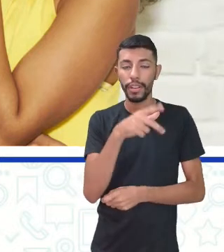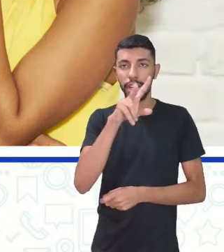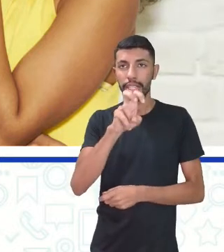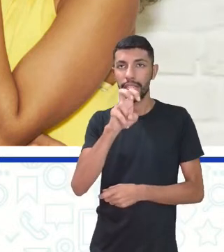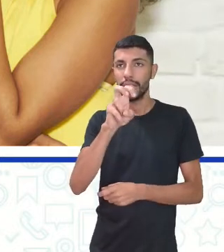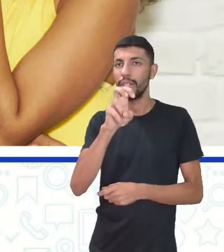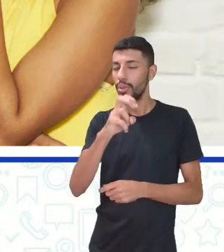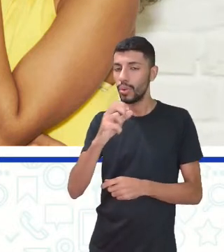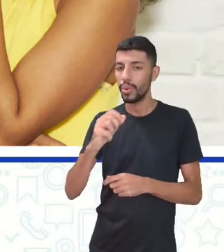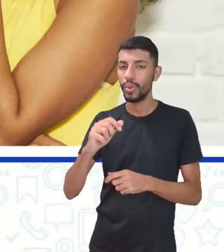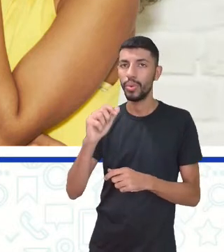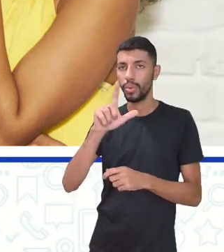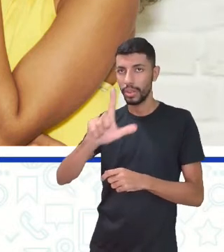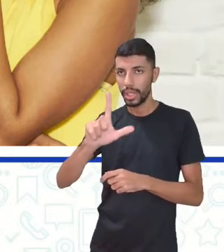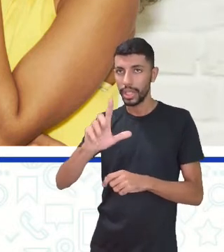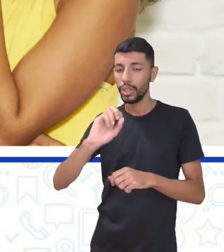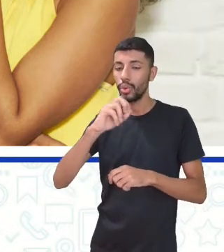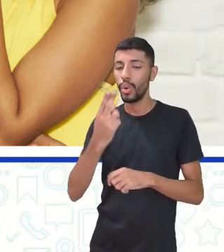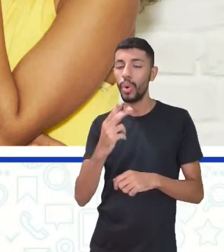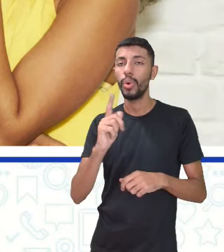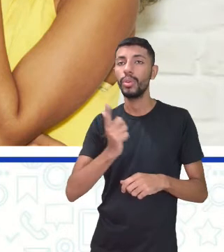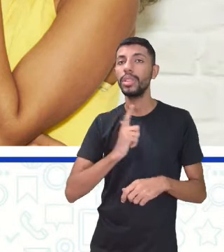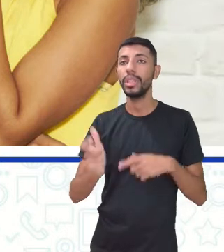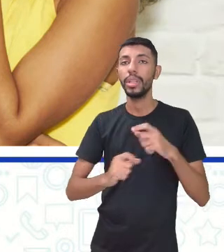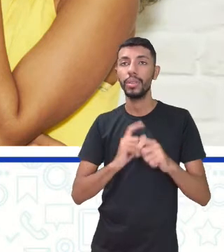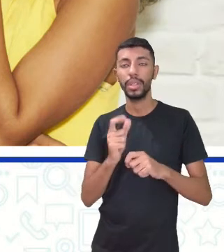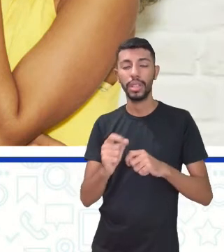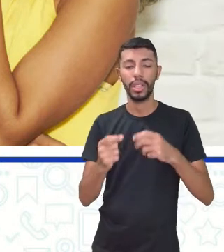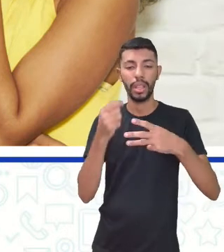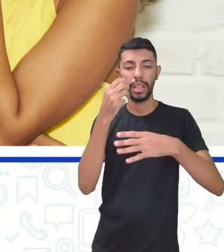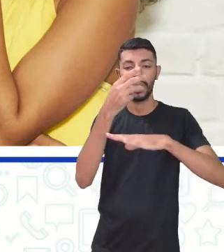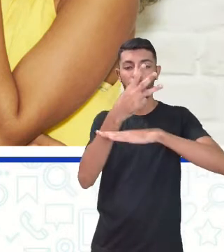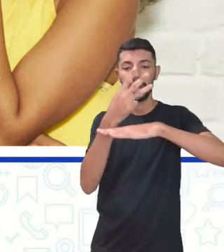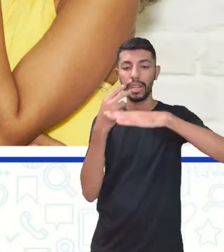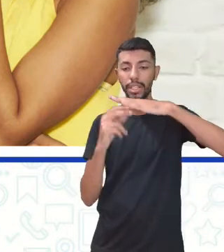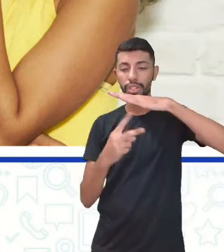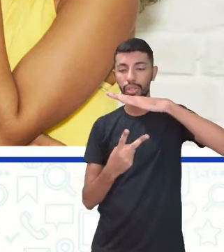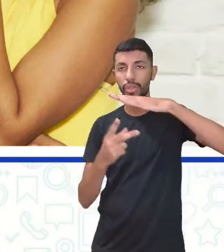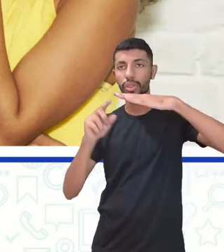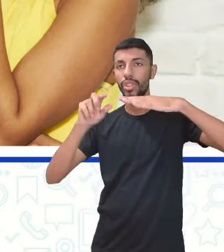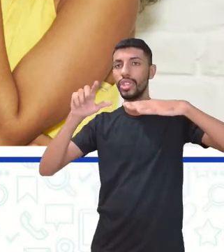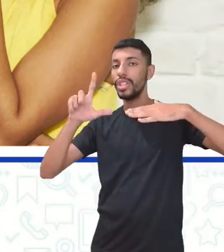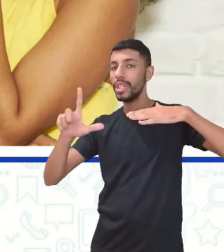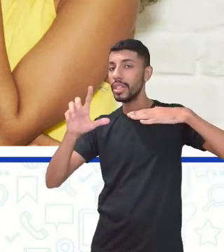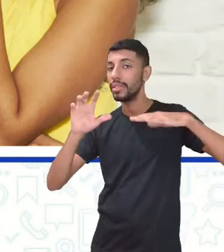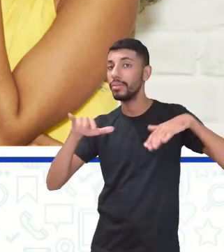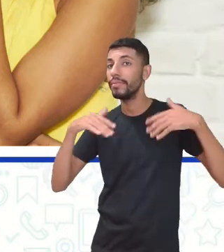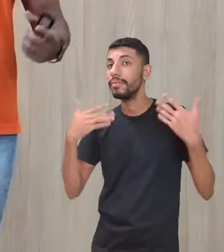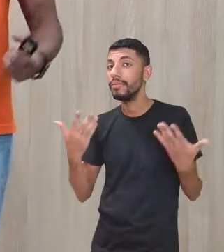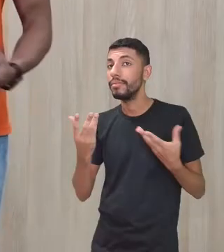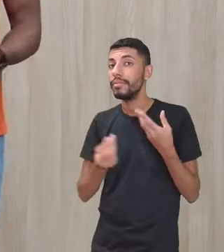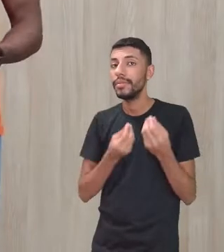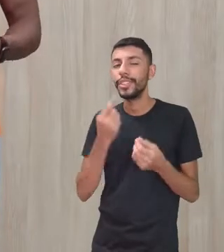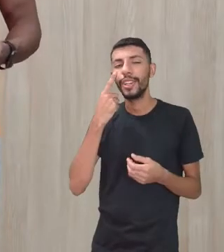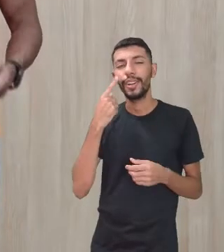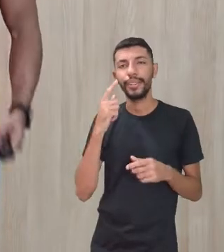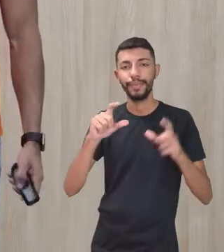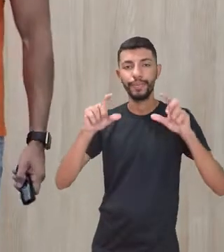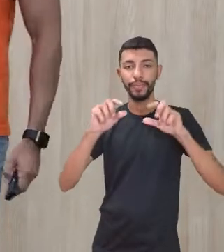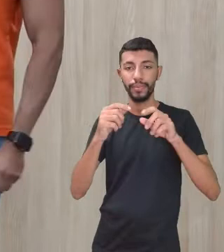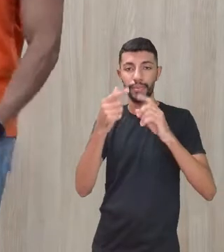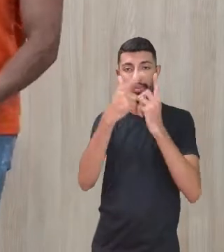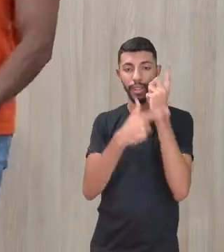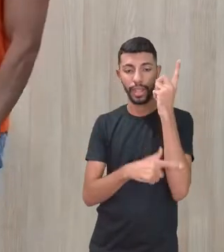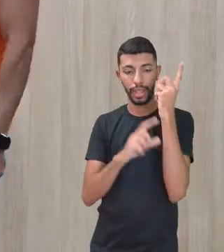litros, ou você encontra que essa garrafinha aí, ela tem 3,5 litros. Lá no rótulo vai aparecer o